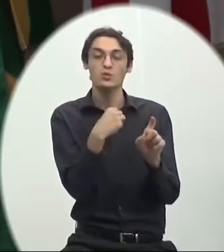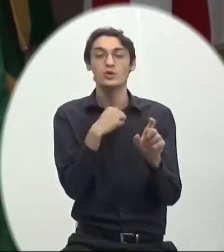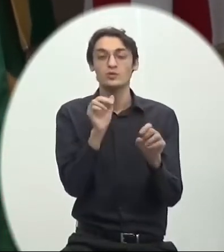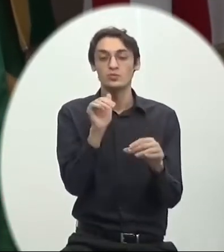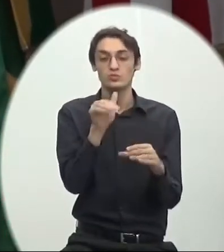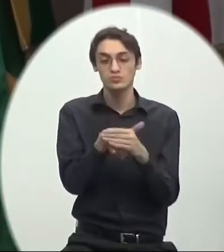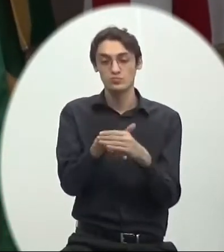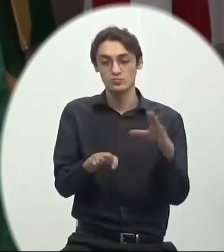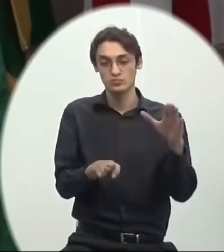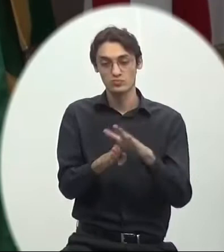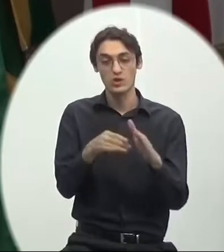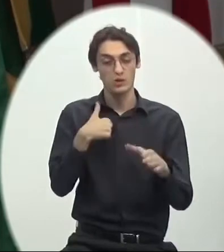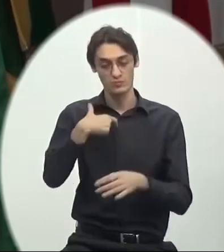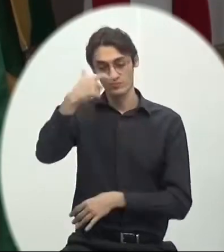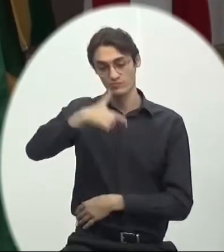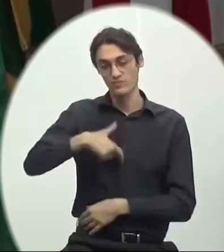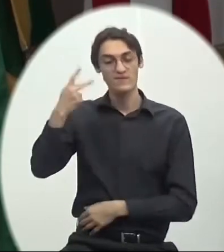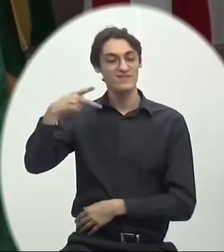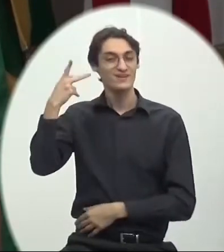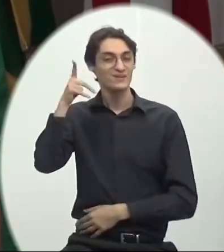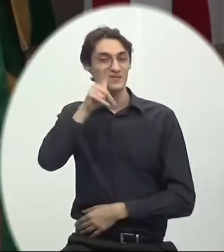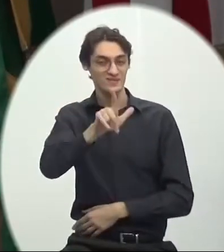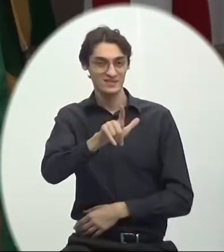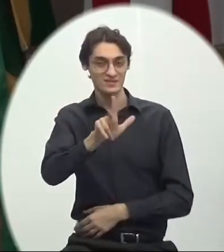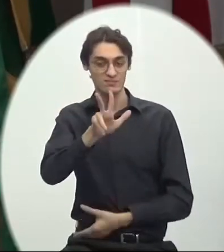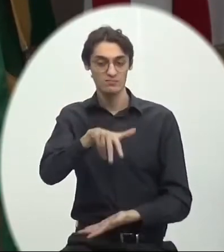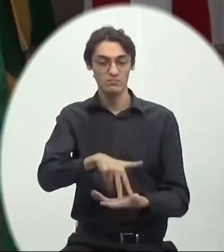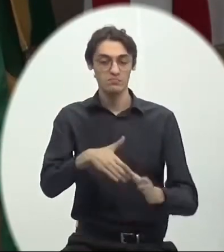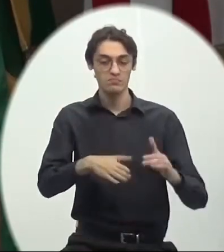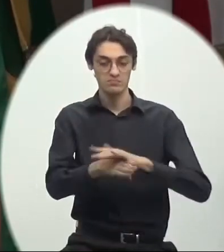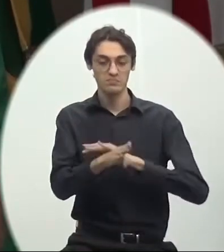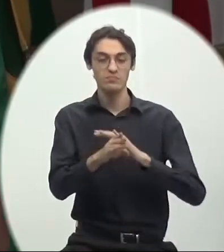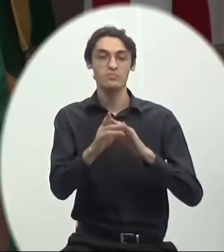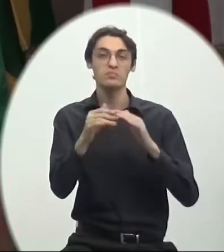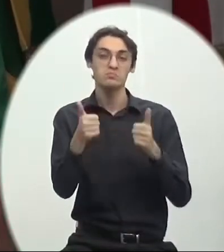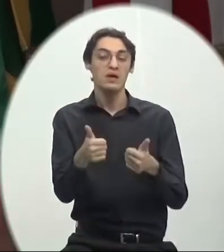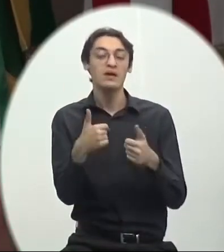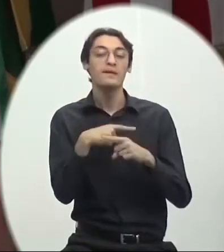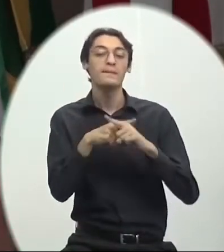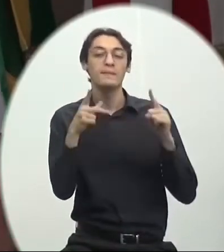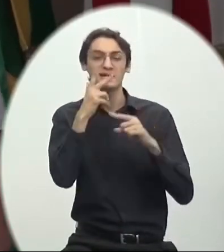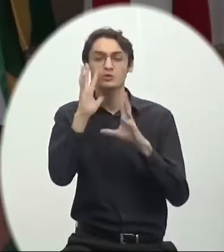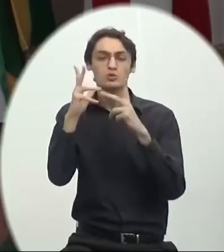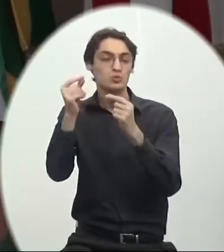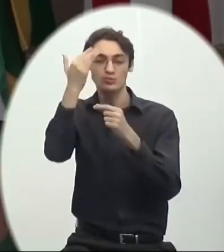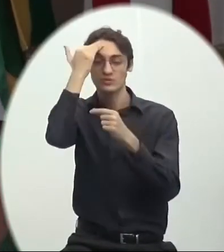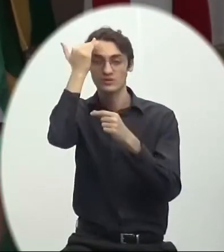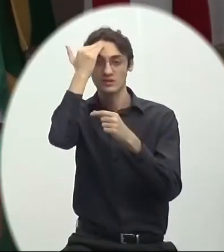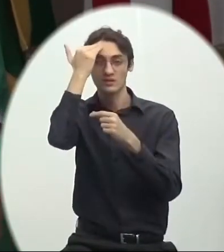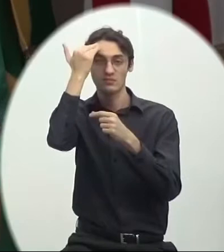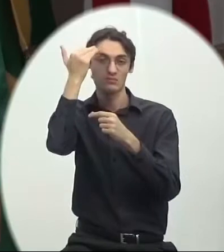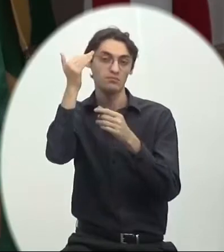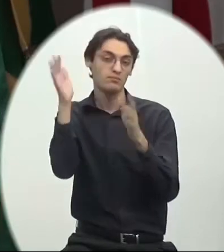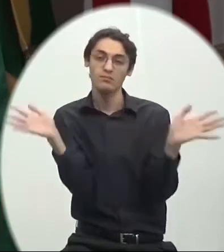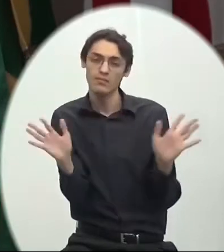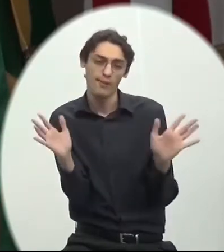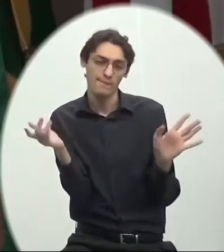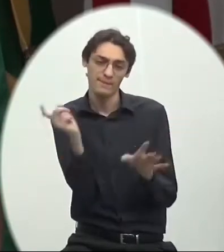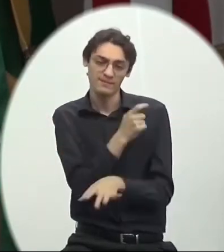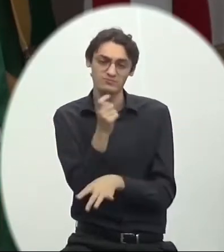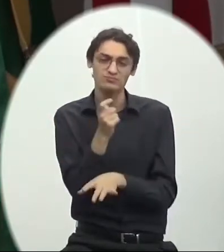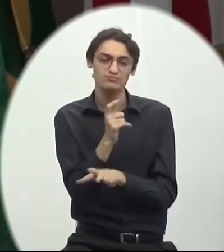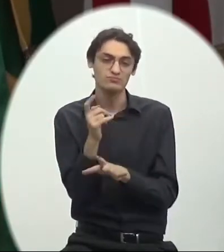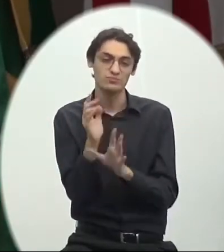tiver que discutir qual o parecer jurídico é mais apropriado, não é da